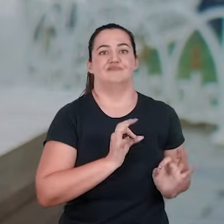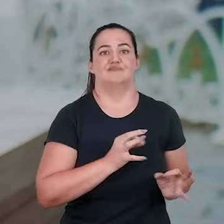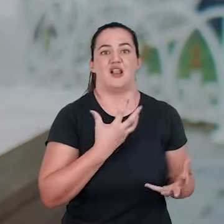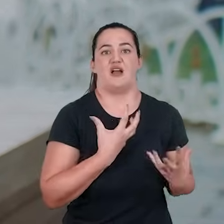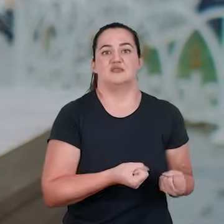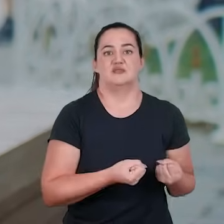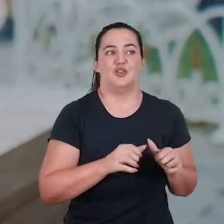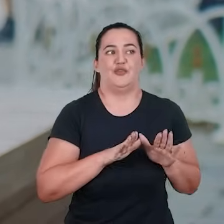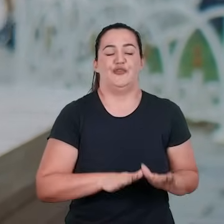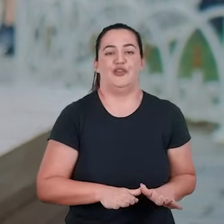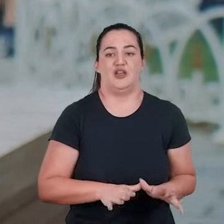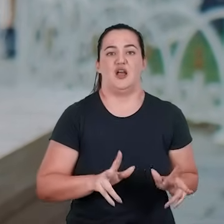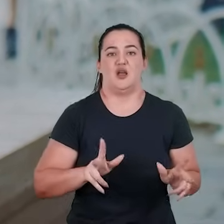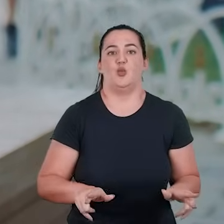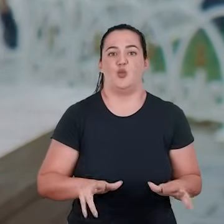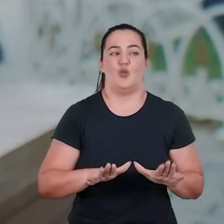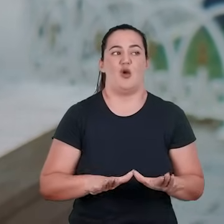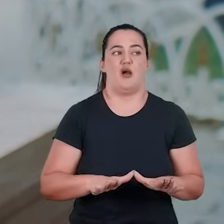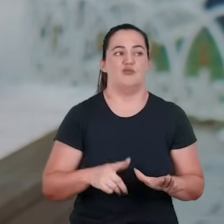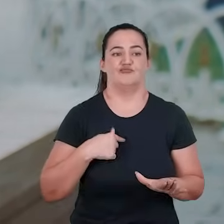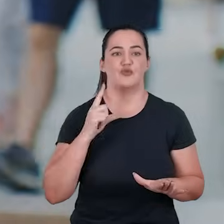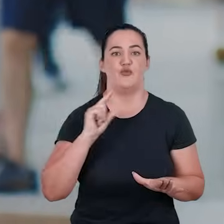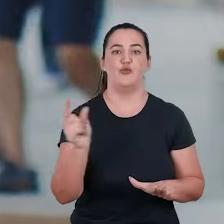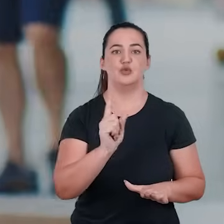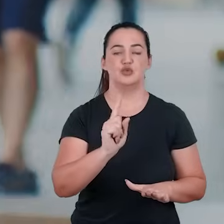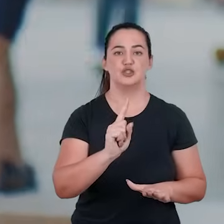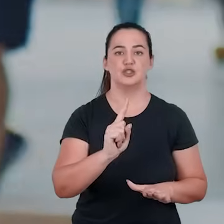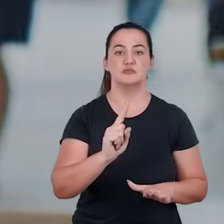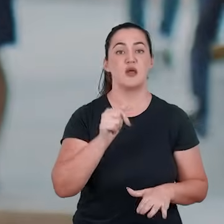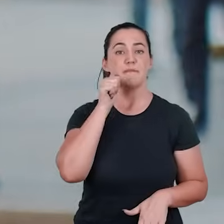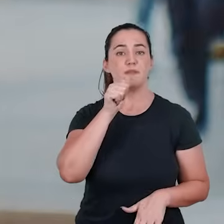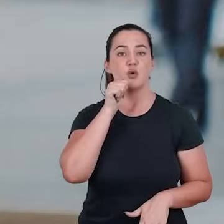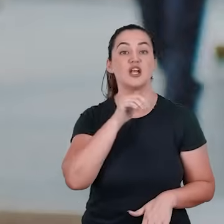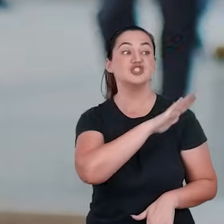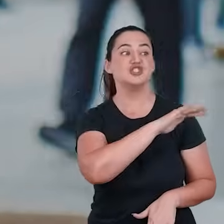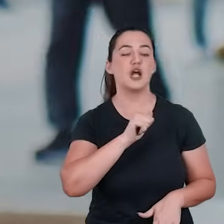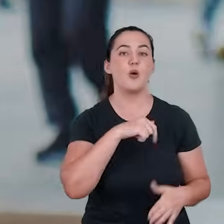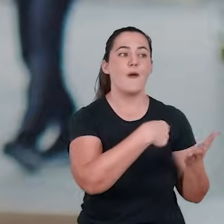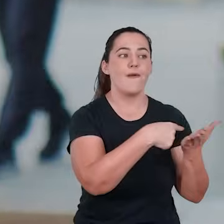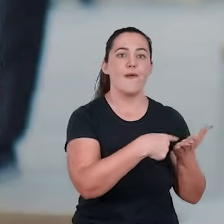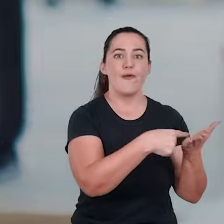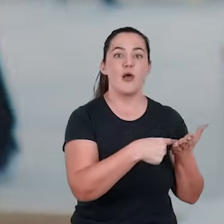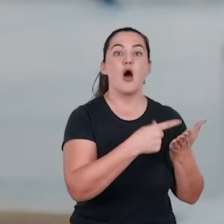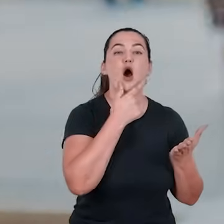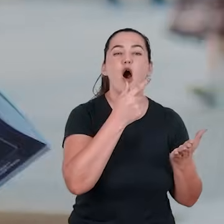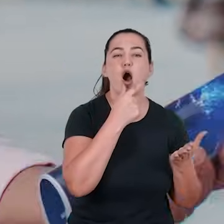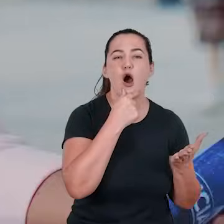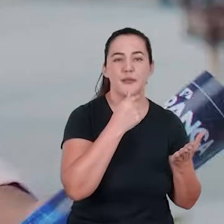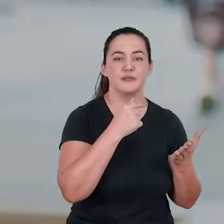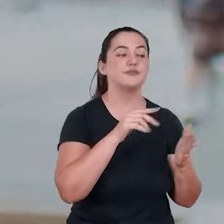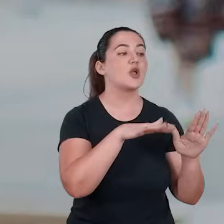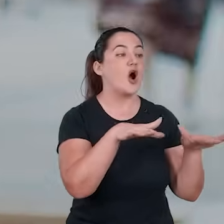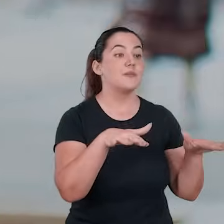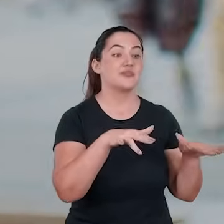deveria ficar aqui em Constantinopla. Eles não deveriam fugir. E ela deu a estratégia. Reúnam todos no hipódromo,